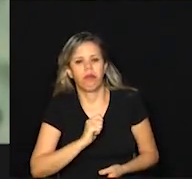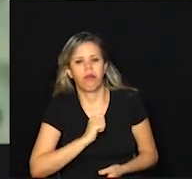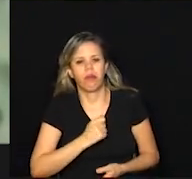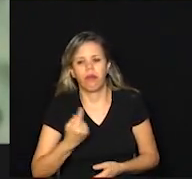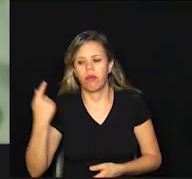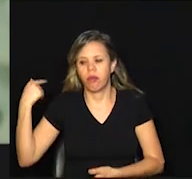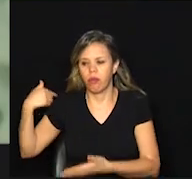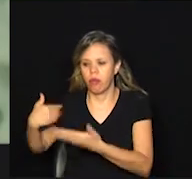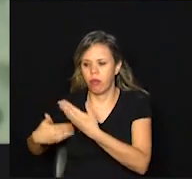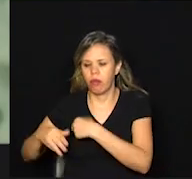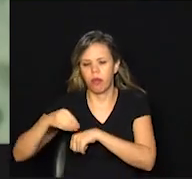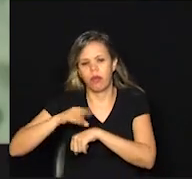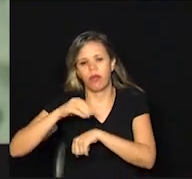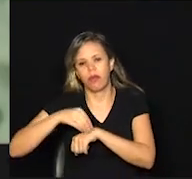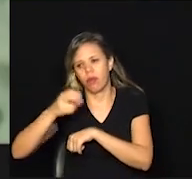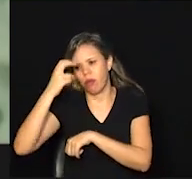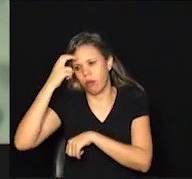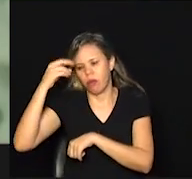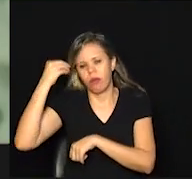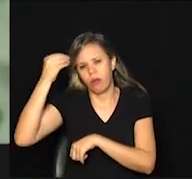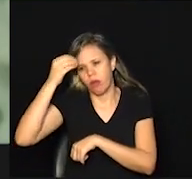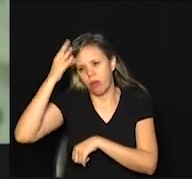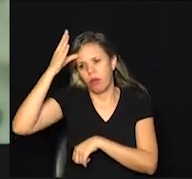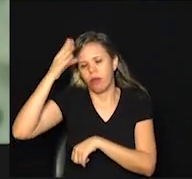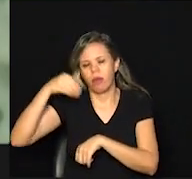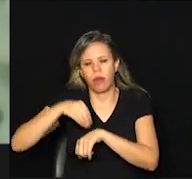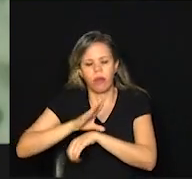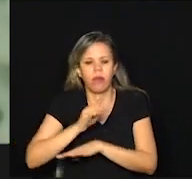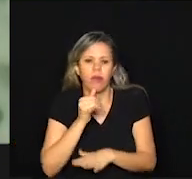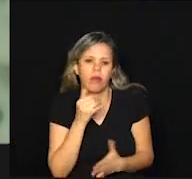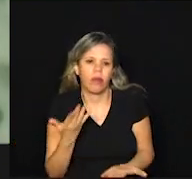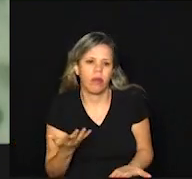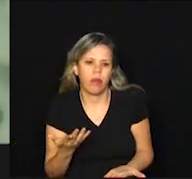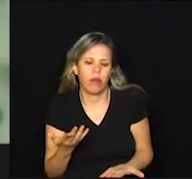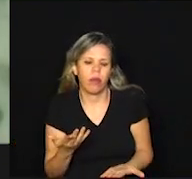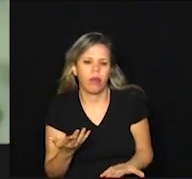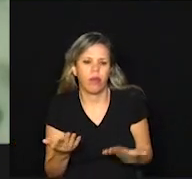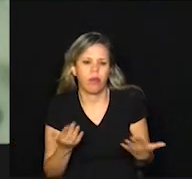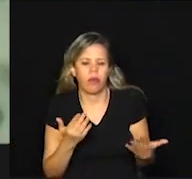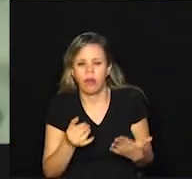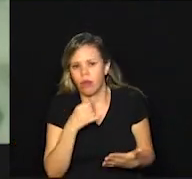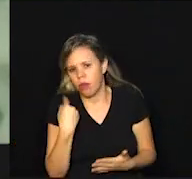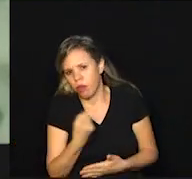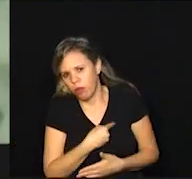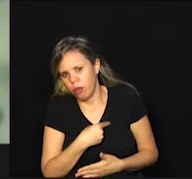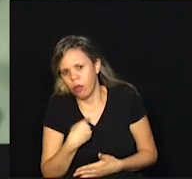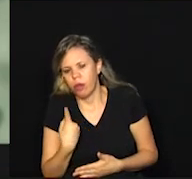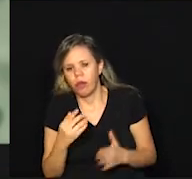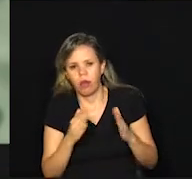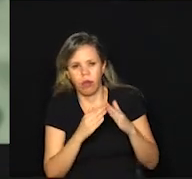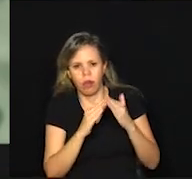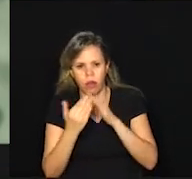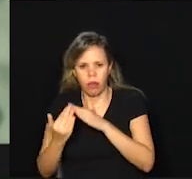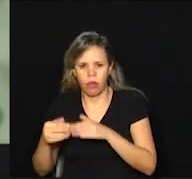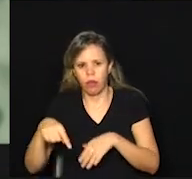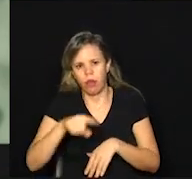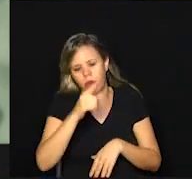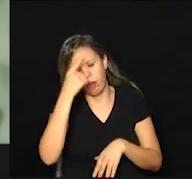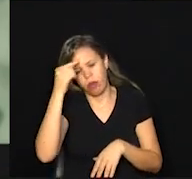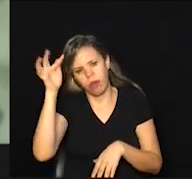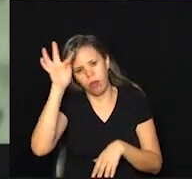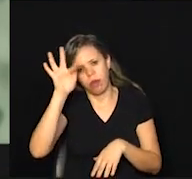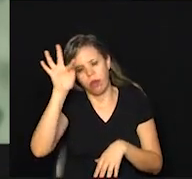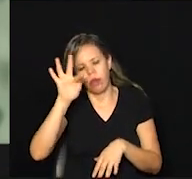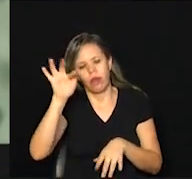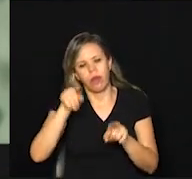o Passar de saber então quando eu traço um paralelo para essas paradas não tipo a gente é de quebrada a gente vai para academia a gente começa a